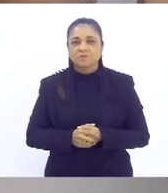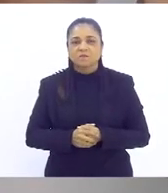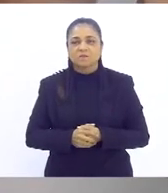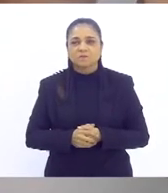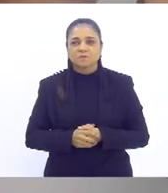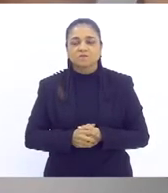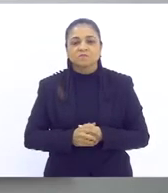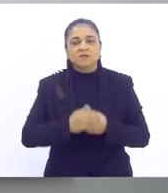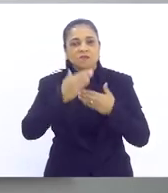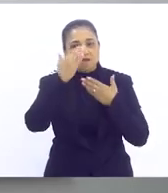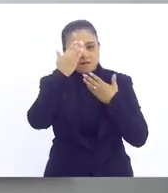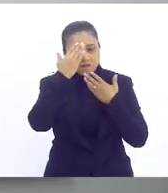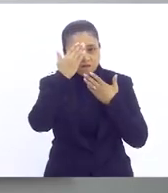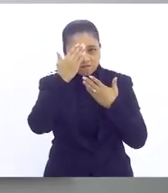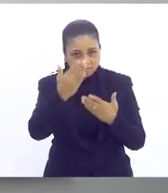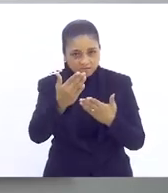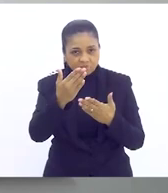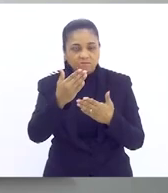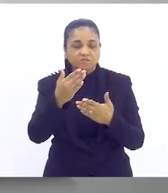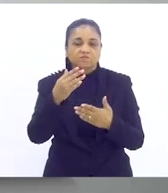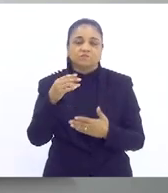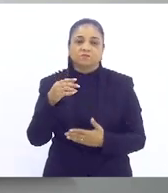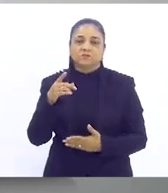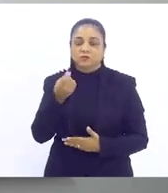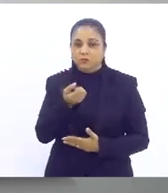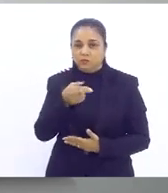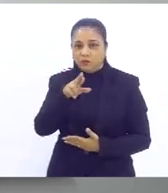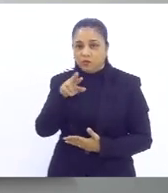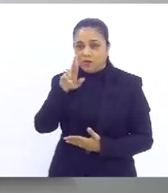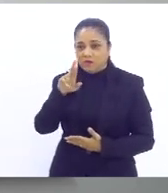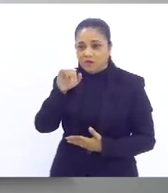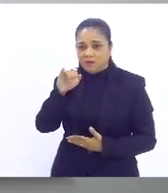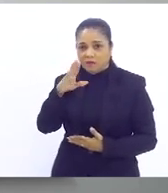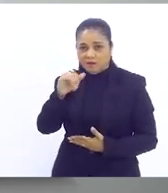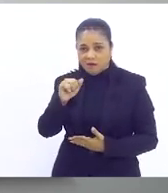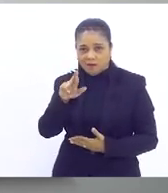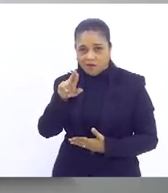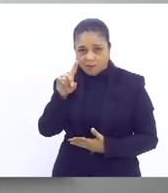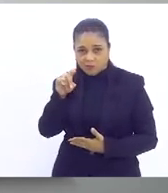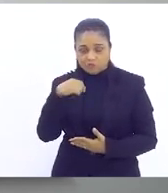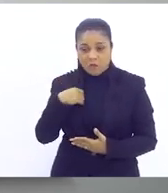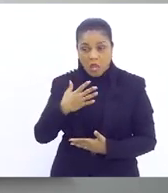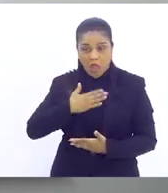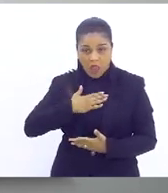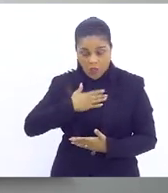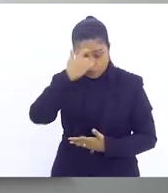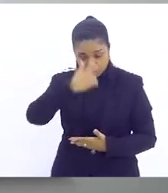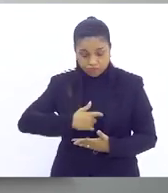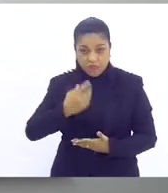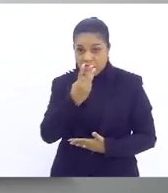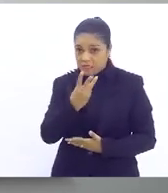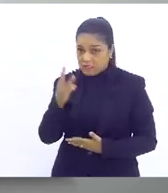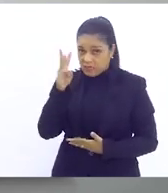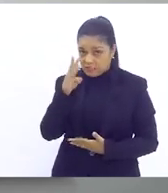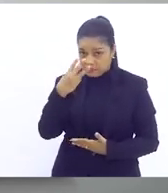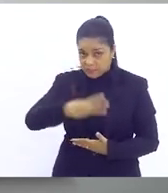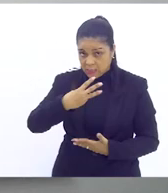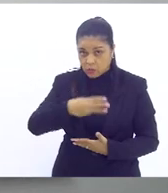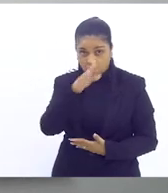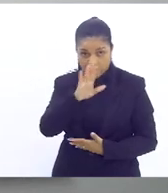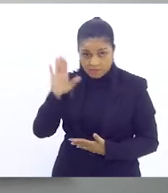agradecendo aqui ao Dr Ricardo eu tô no meu terceiro mandato Doutor Deputado municipal está no